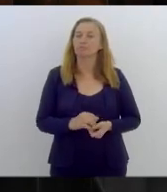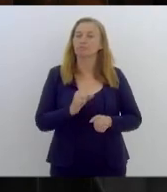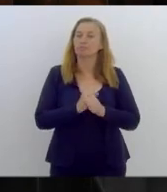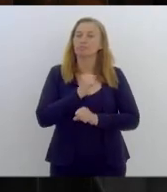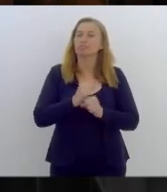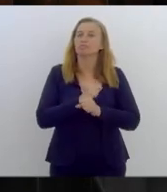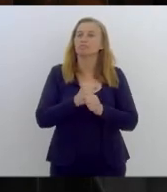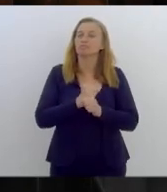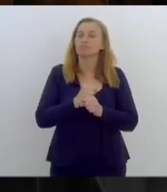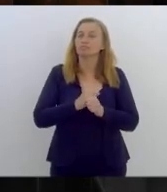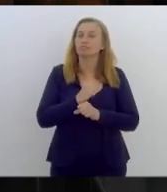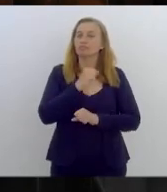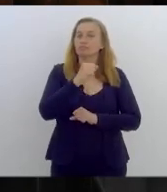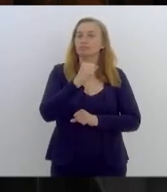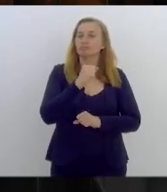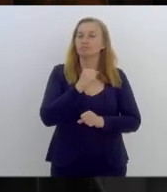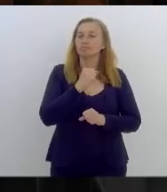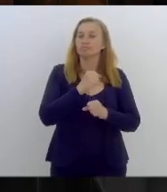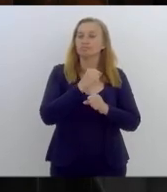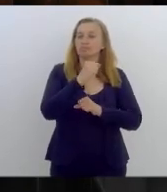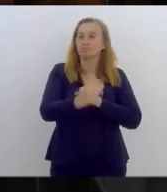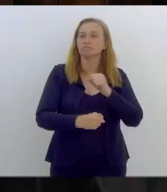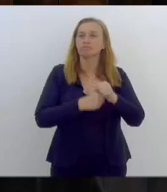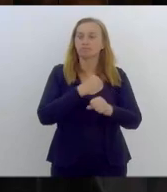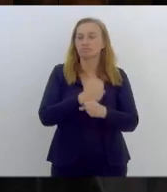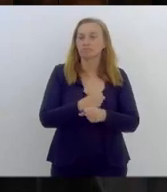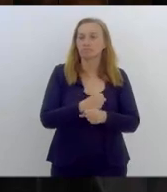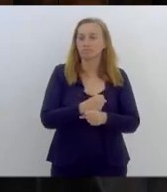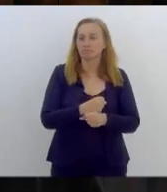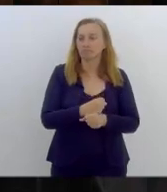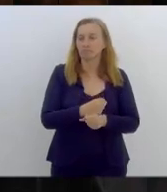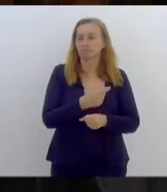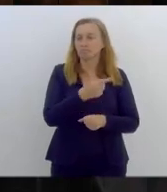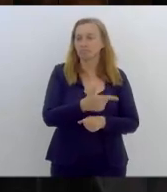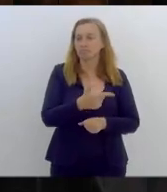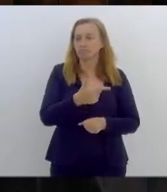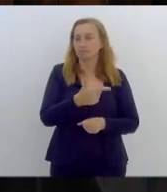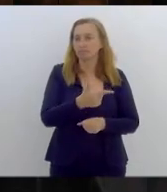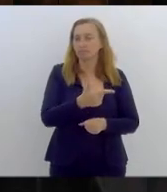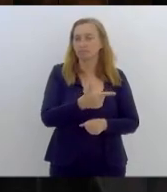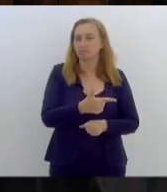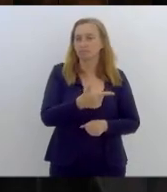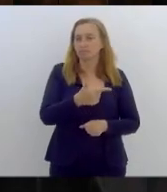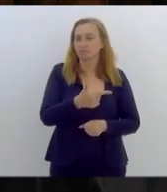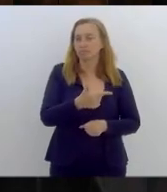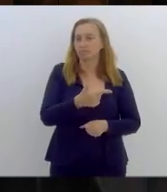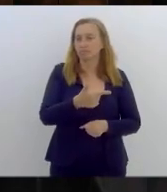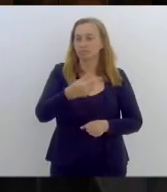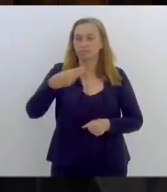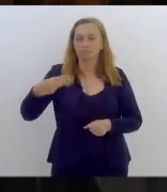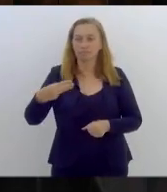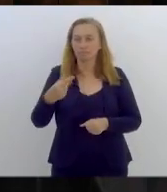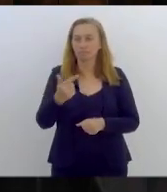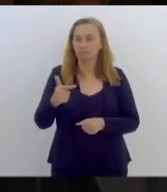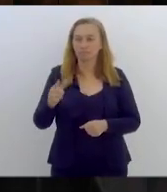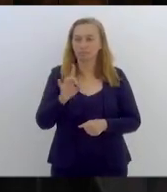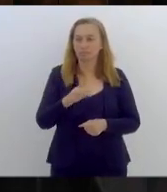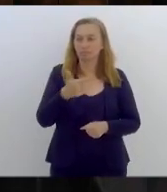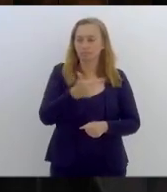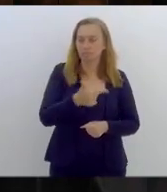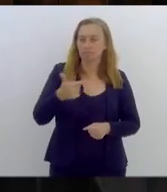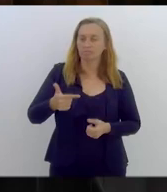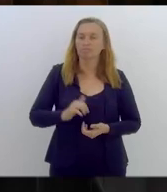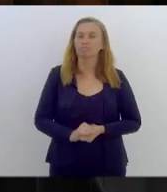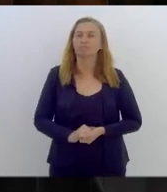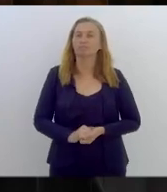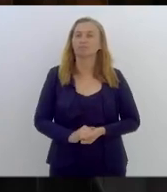de 2023 e 22 23 para frente não mais é